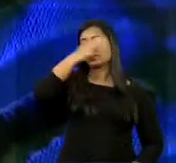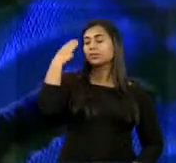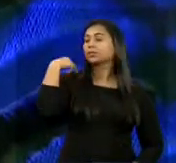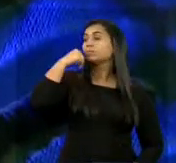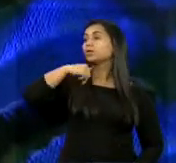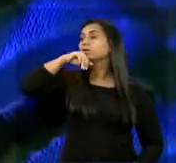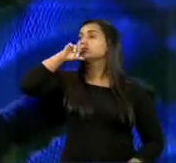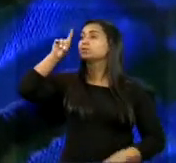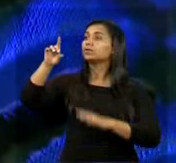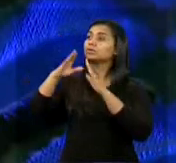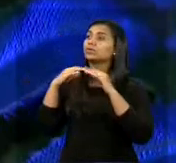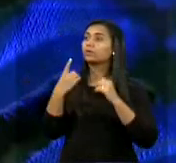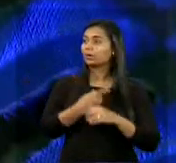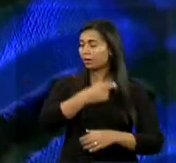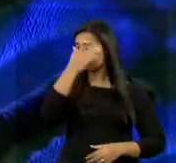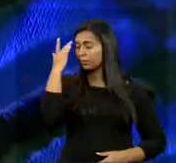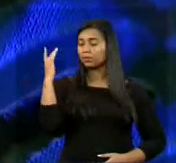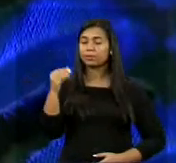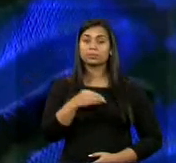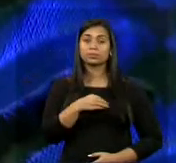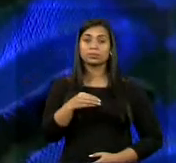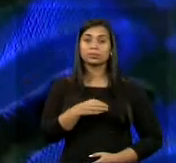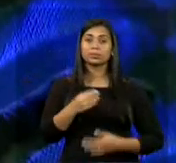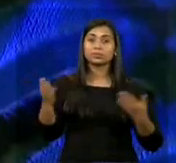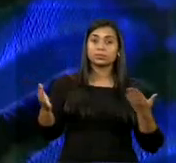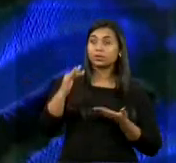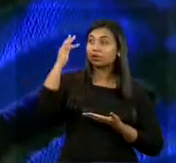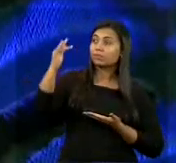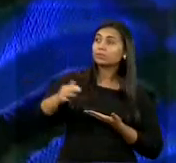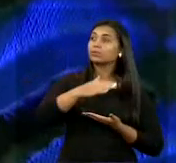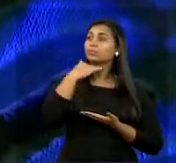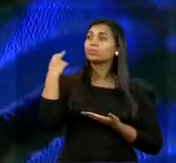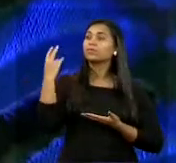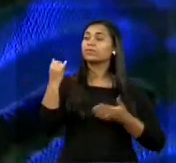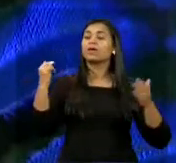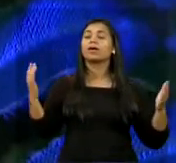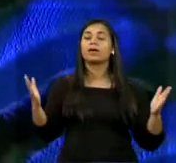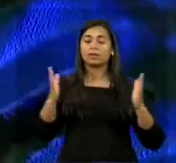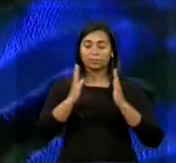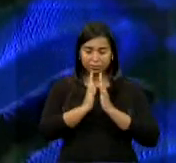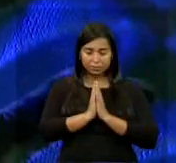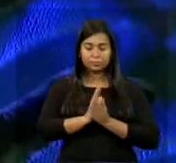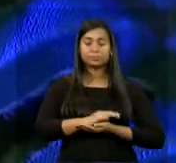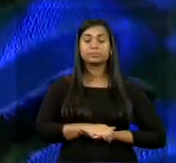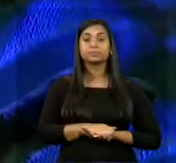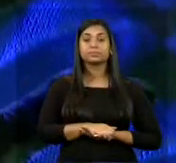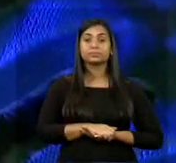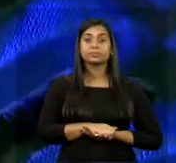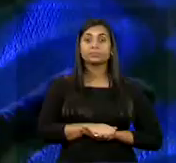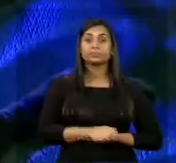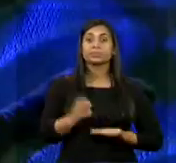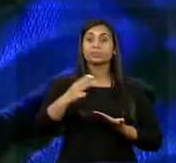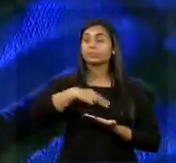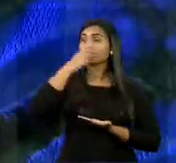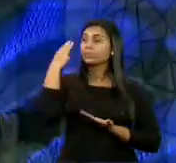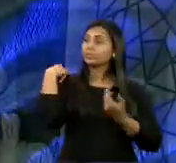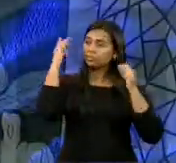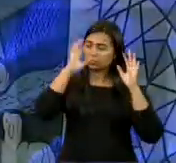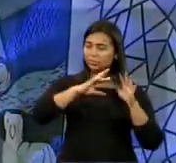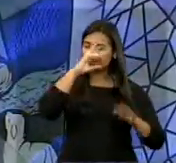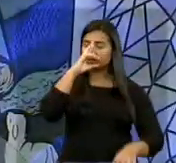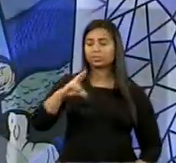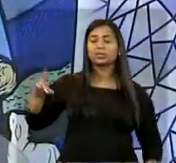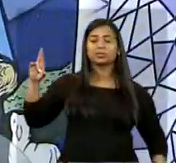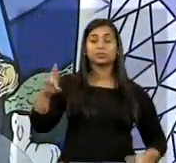Santa Maria, Mãe de Deus, rogai por nós, pecadores, agora e na hora de nossa morte. Amém. Ave